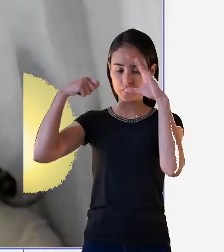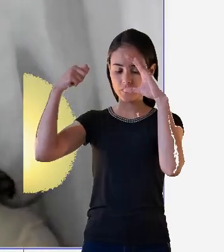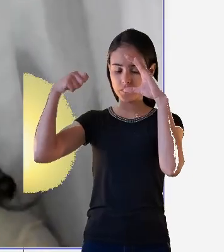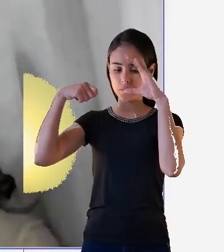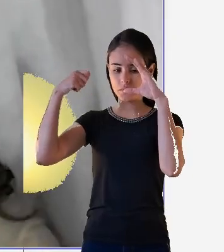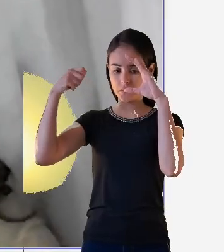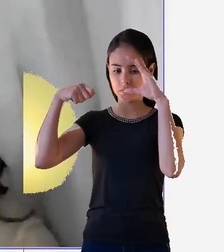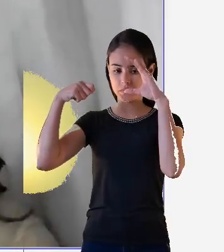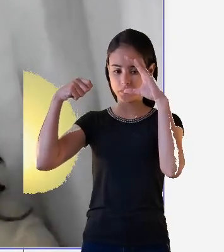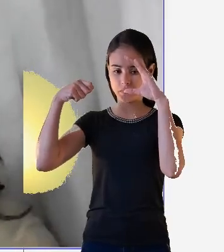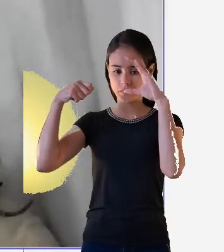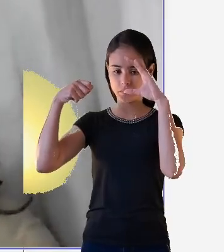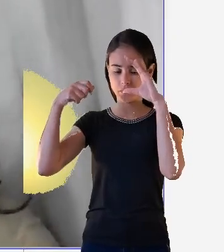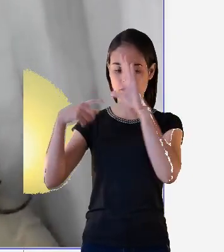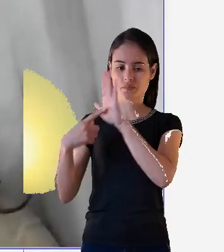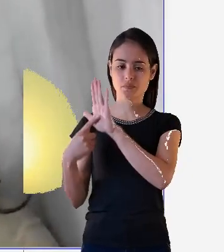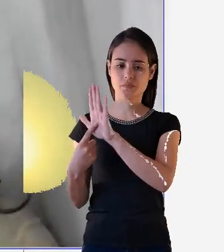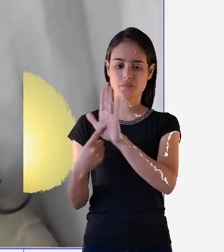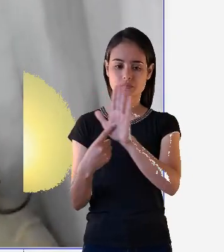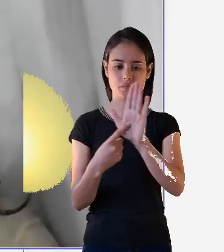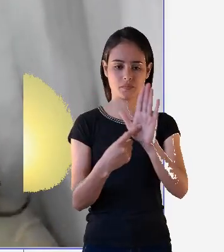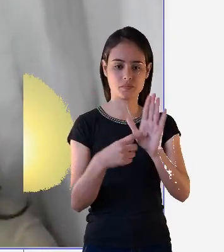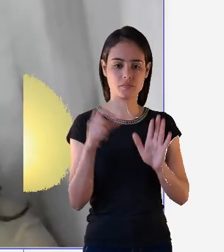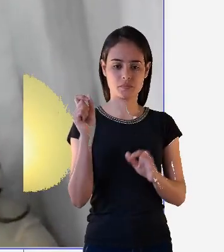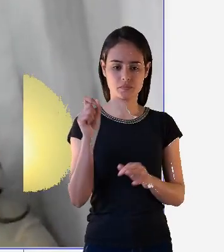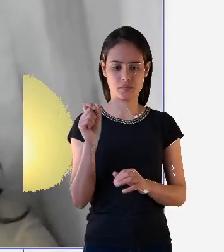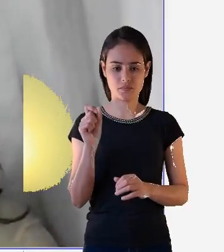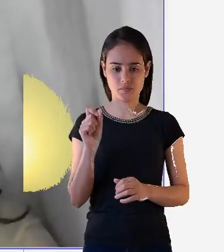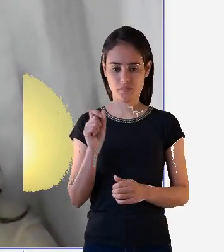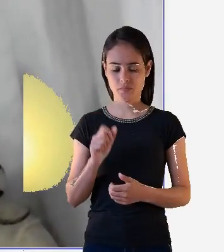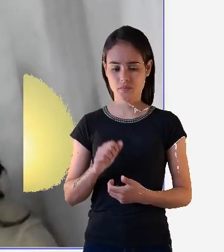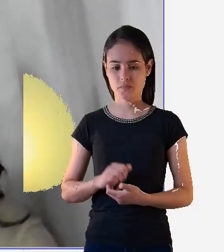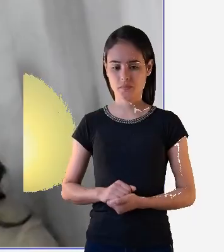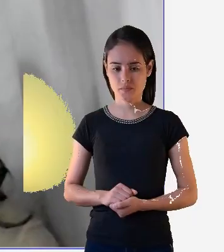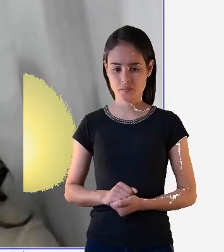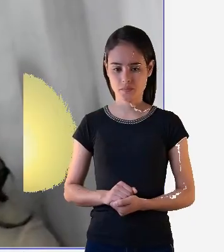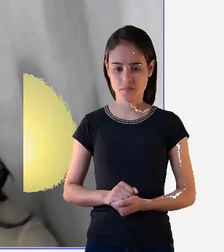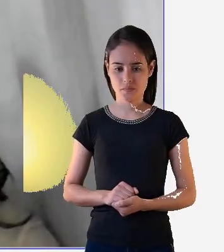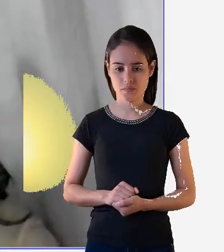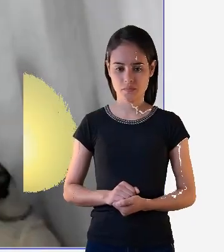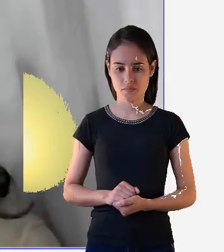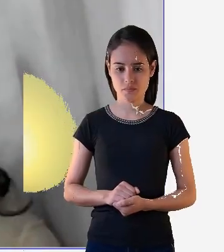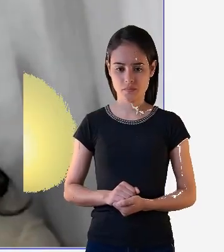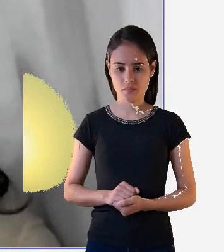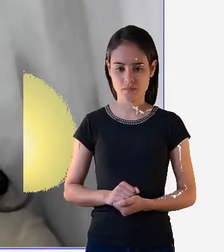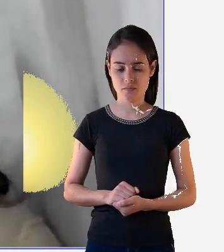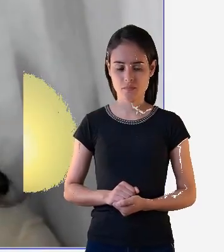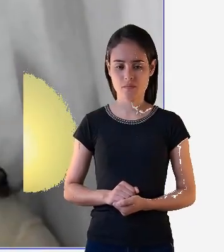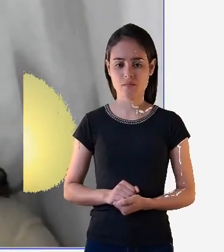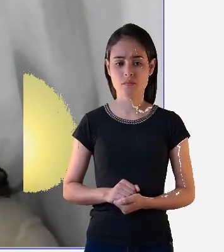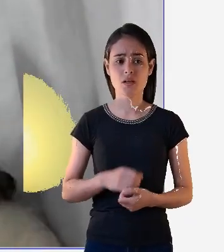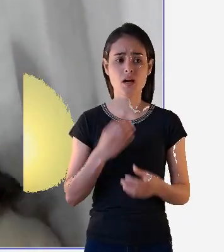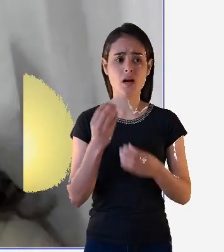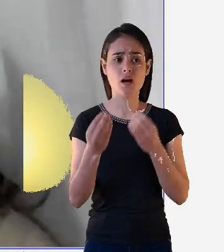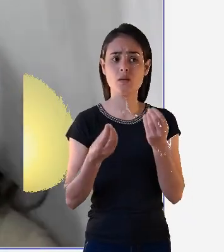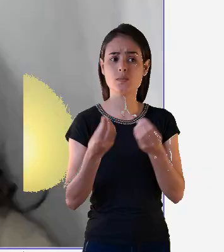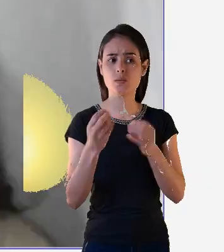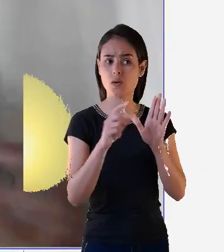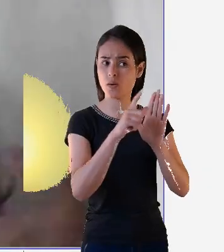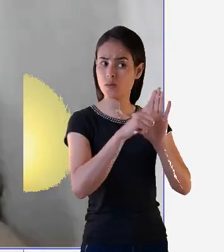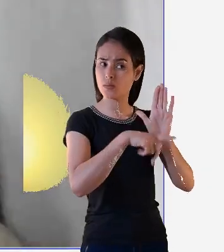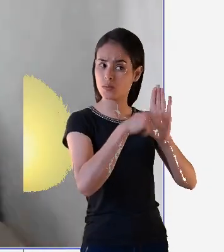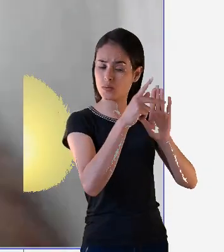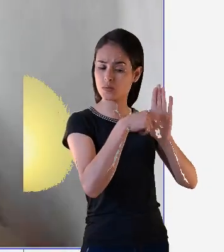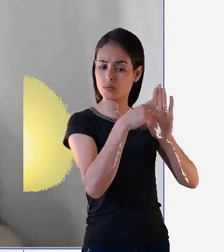esse vídeo, né, do TEM, eu gosto muito desse vídeo, porque ele